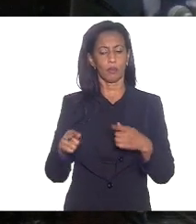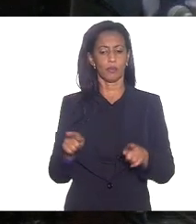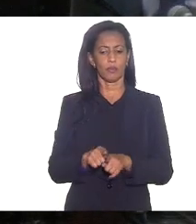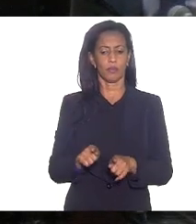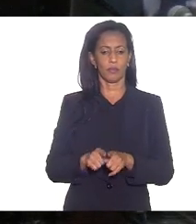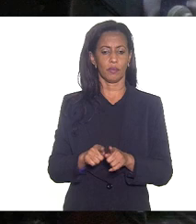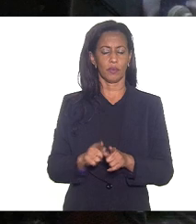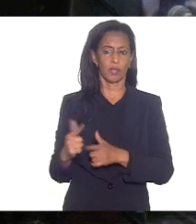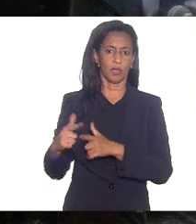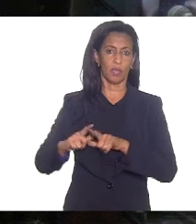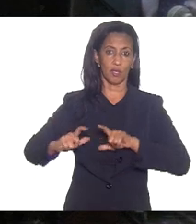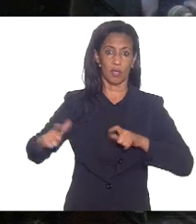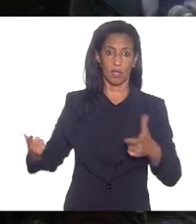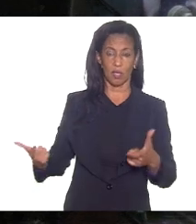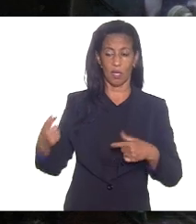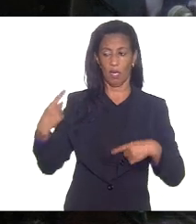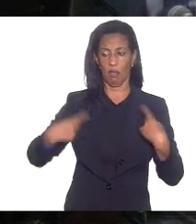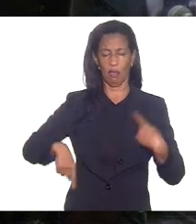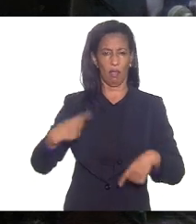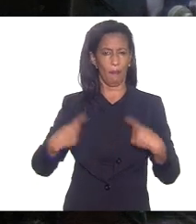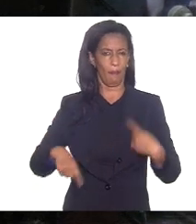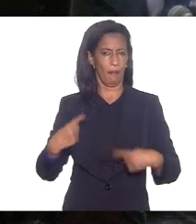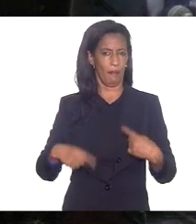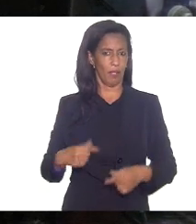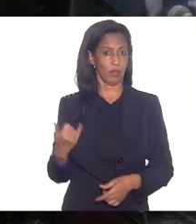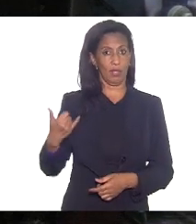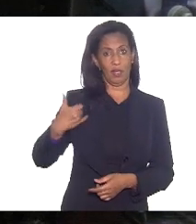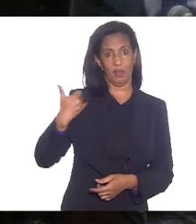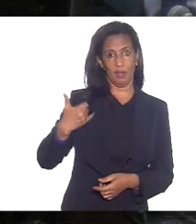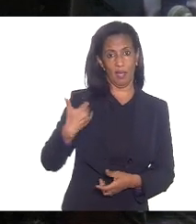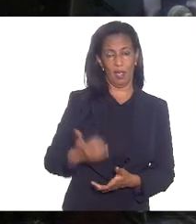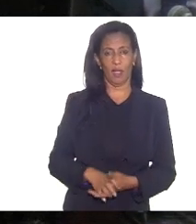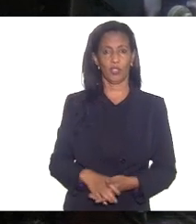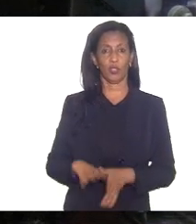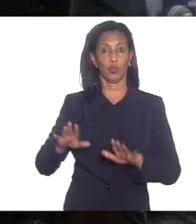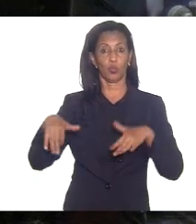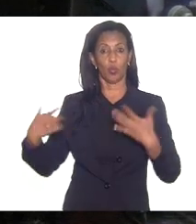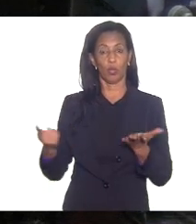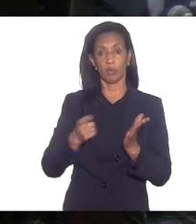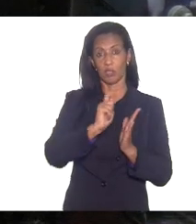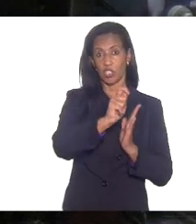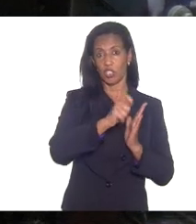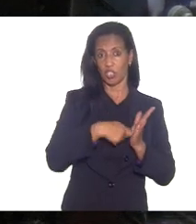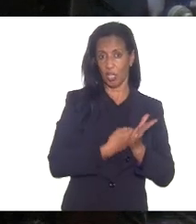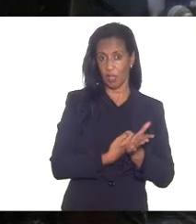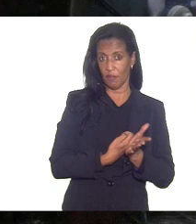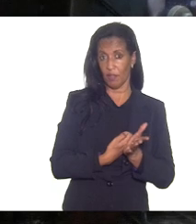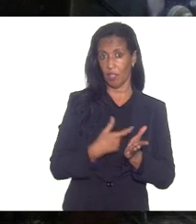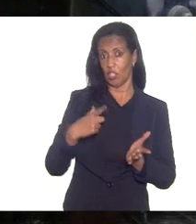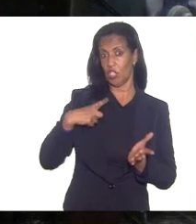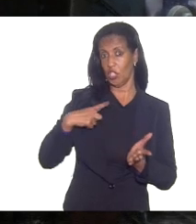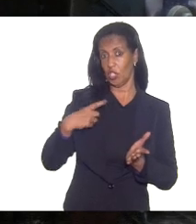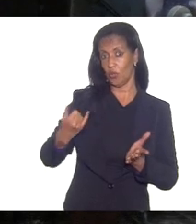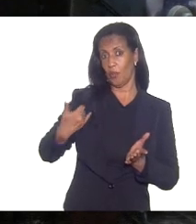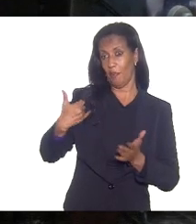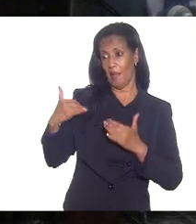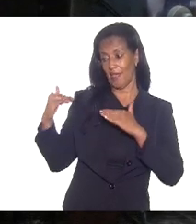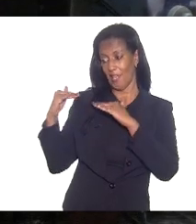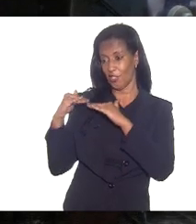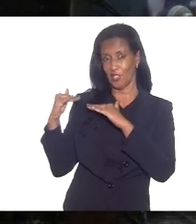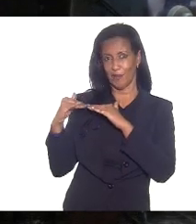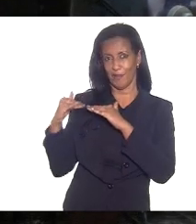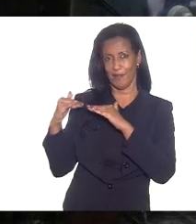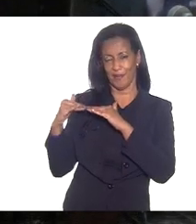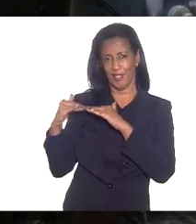estabeleceu esse grande debate sobre a questão da idade. Quando eles se inscreveram no concurso, eles tinham a idade